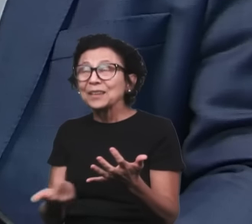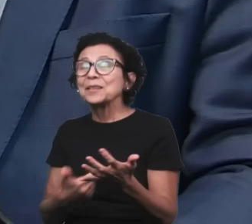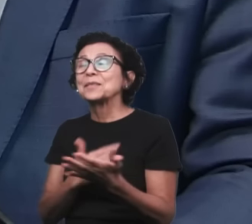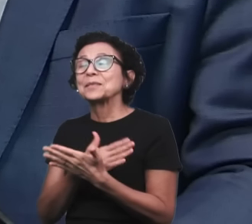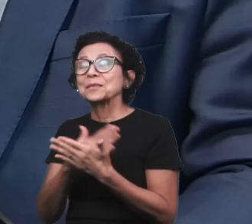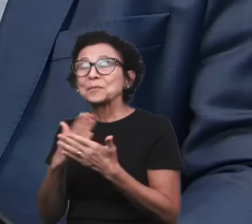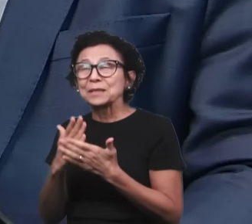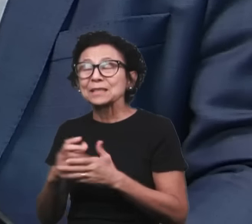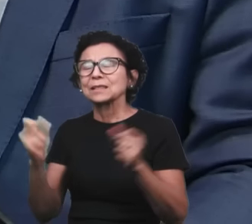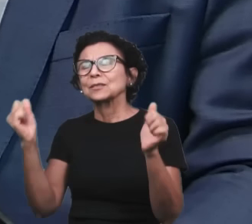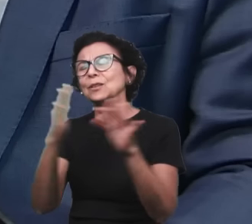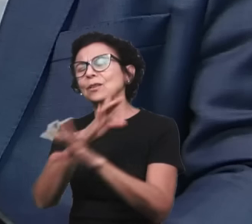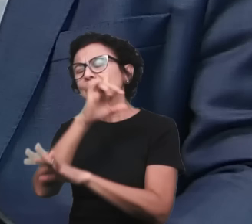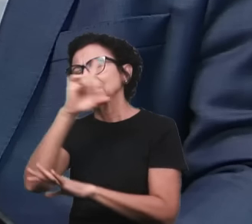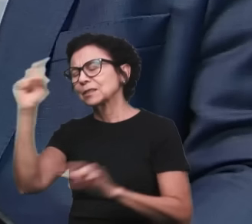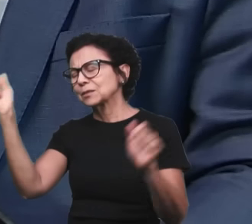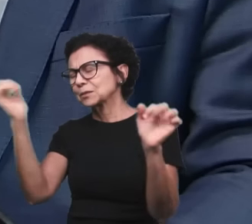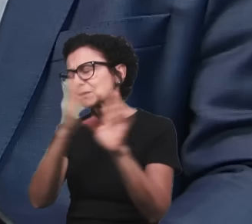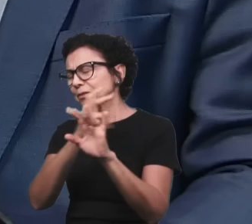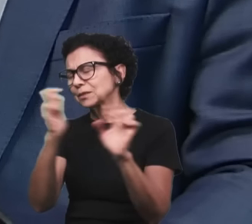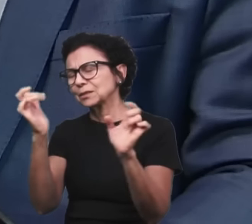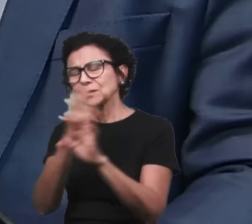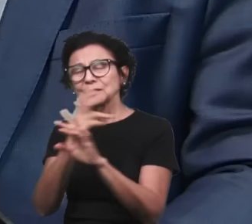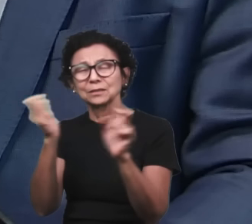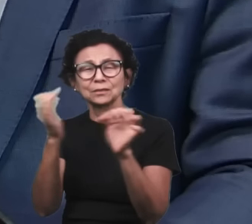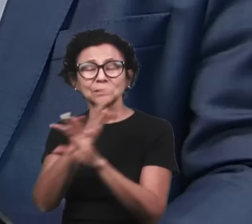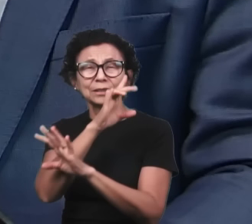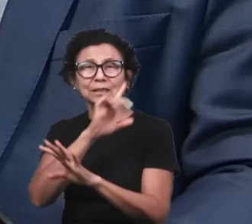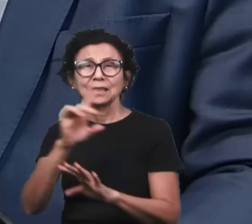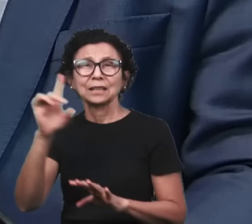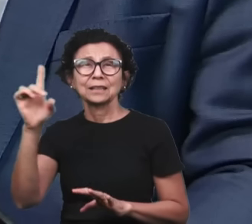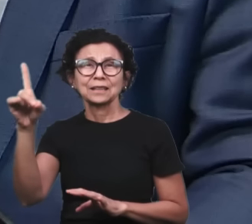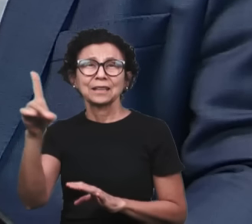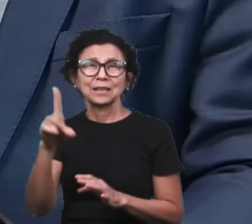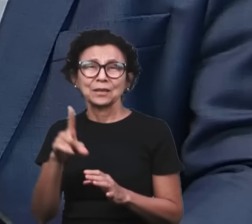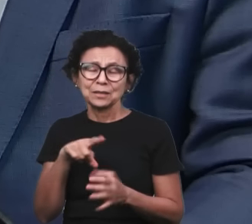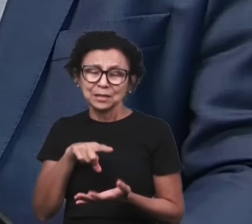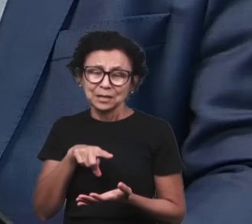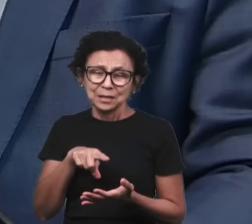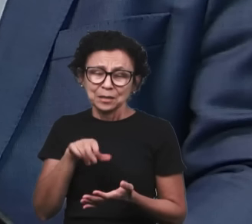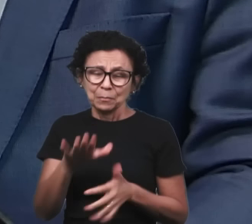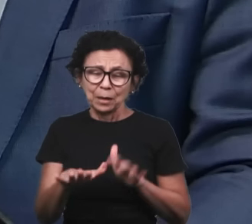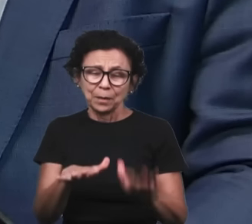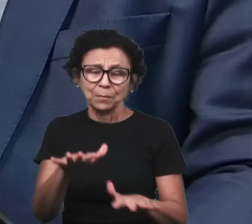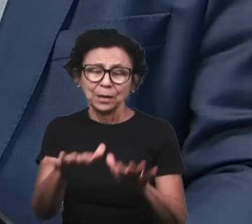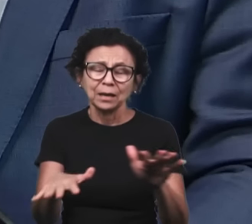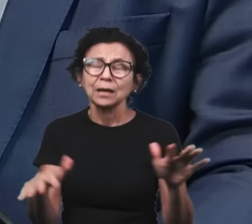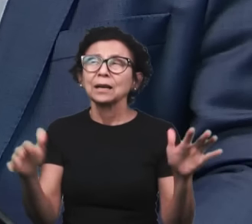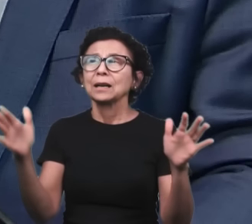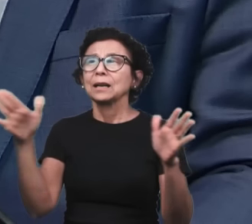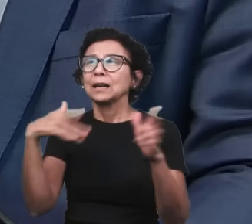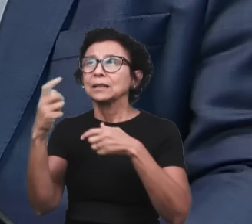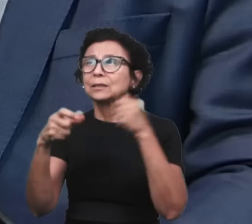a glorificar, dei uns 3 passos para frente e disse, aleluia, glória a Deus, o que está acontecendo comigo